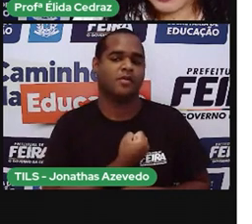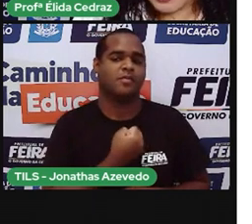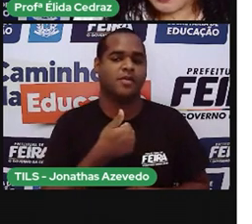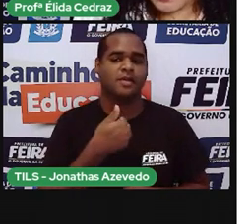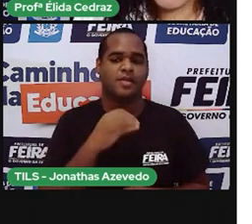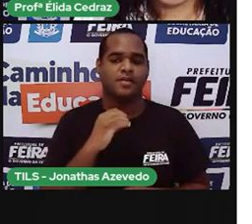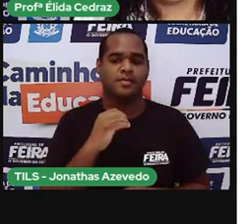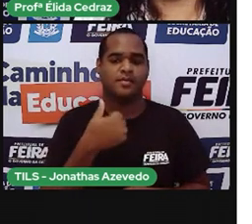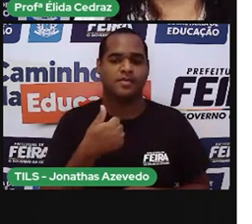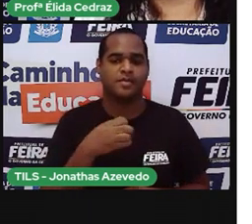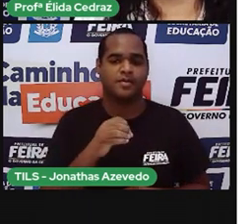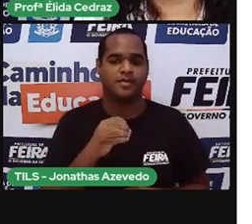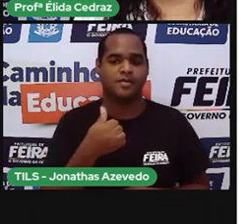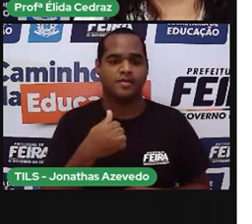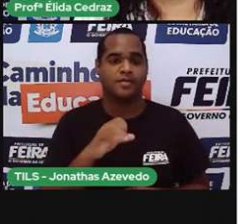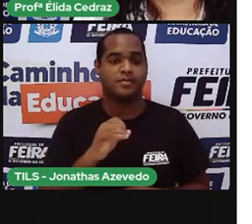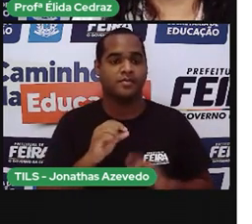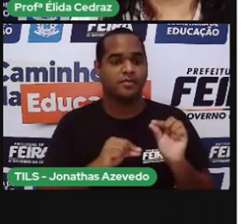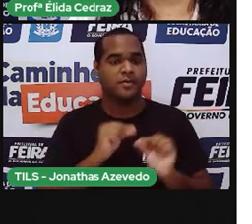10